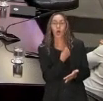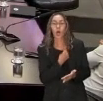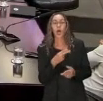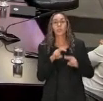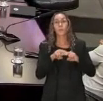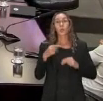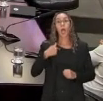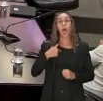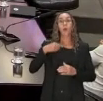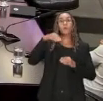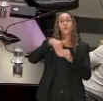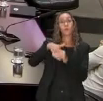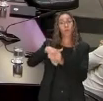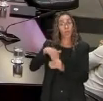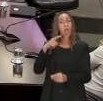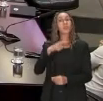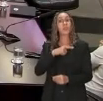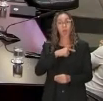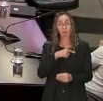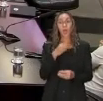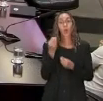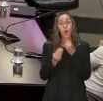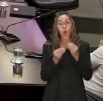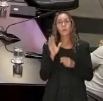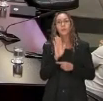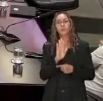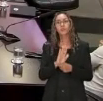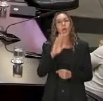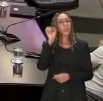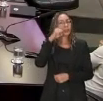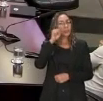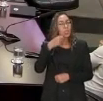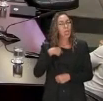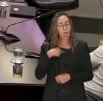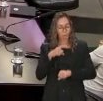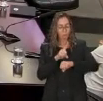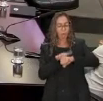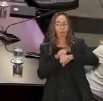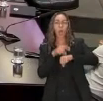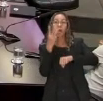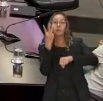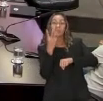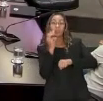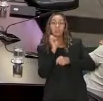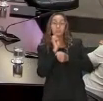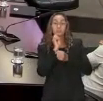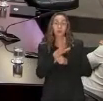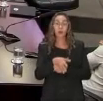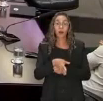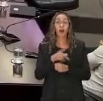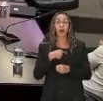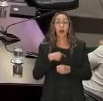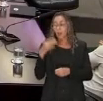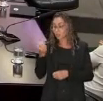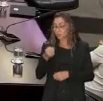ajudar vocês? Tem, sim. Nós saímos de lá, eu levantei, foi 3 horas da manhã, tirei 150 litros de